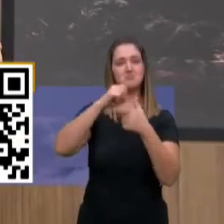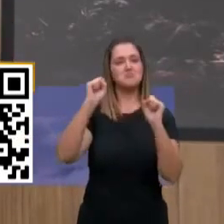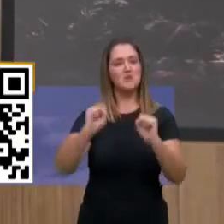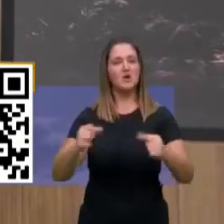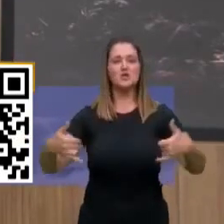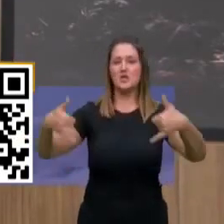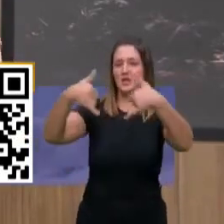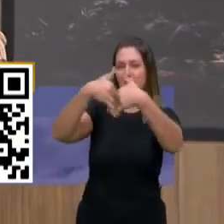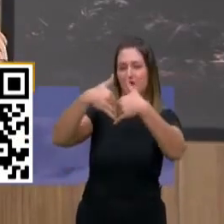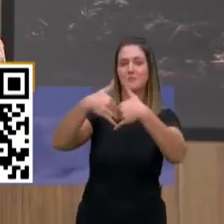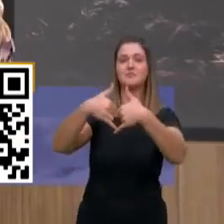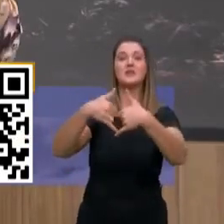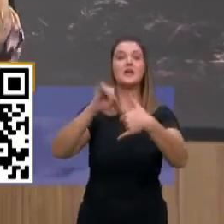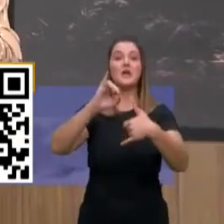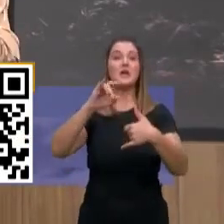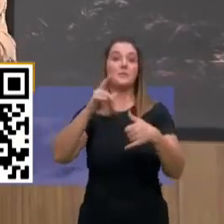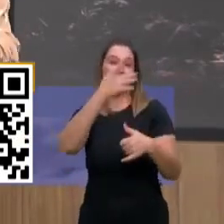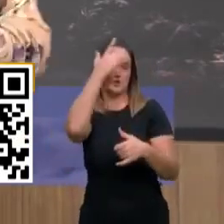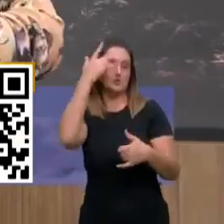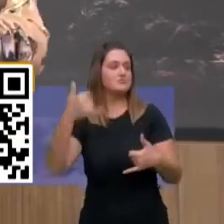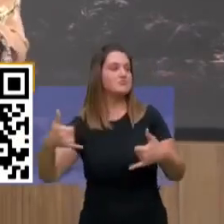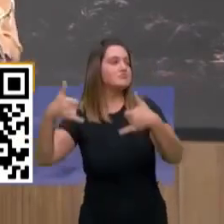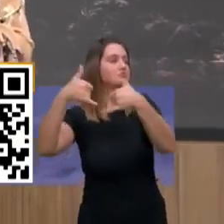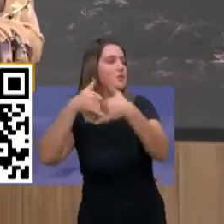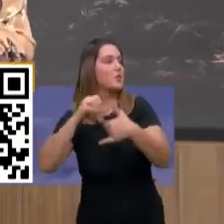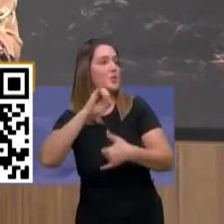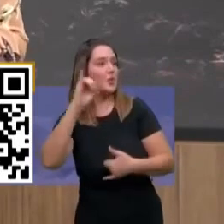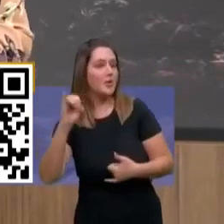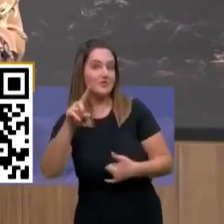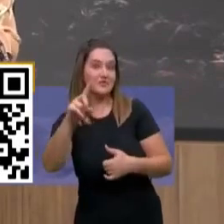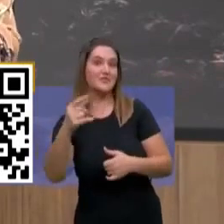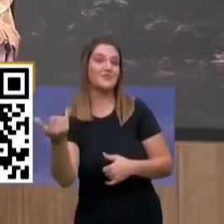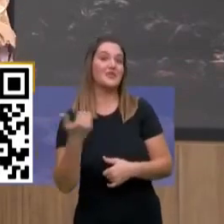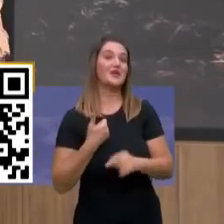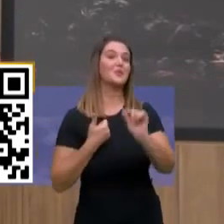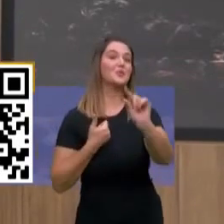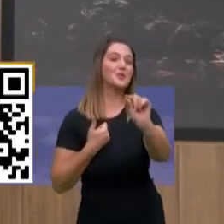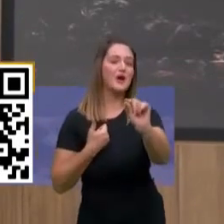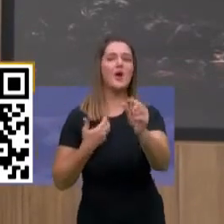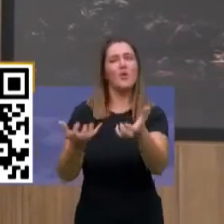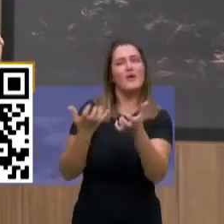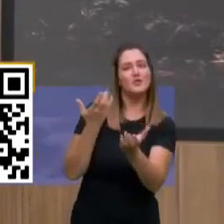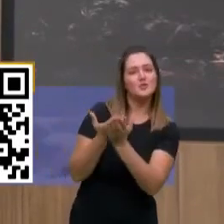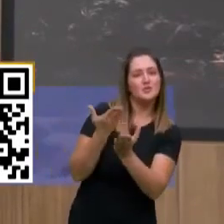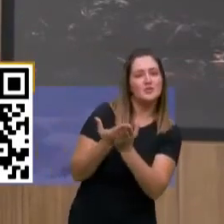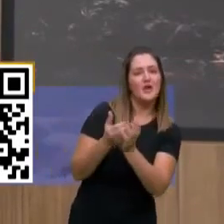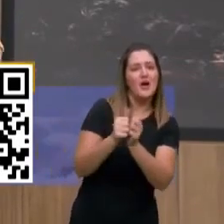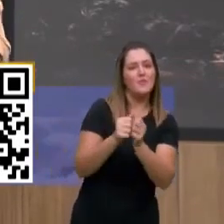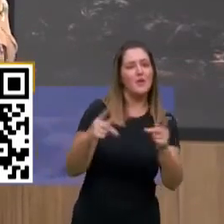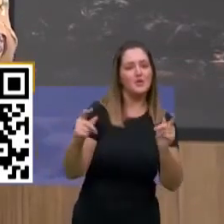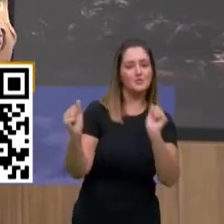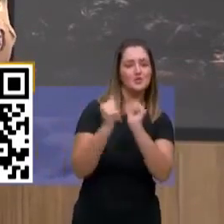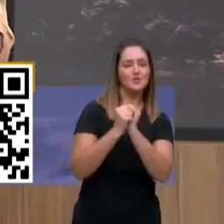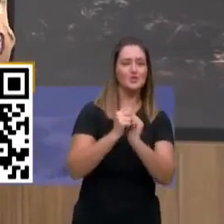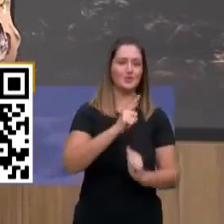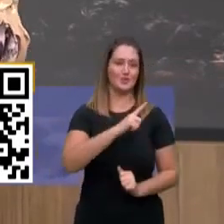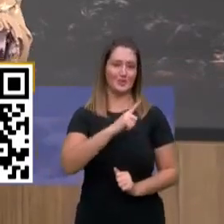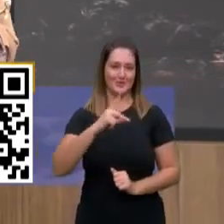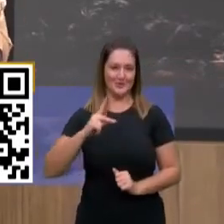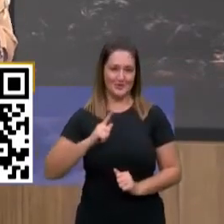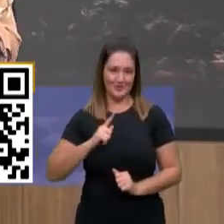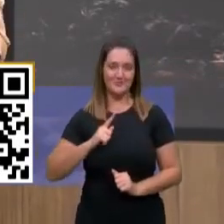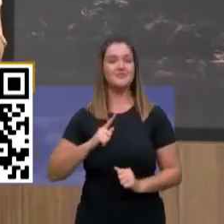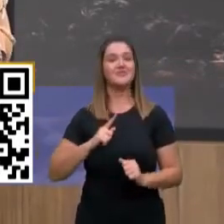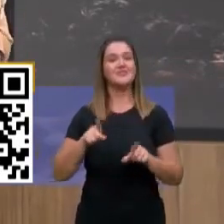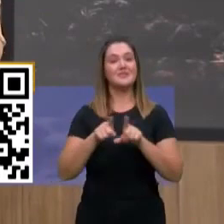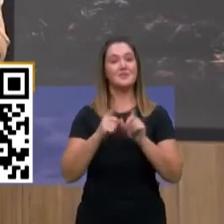horário comercial, como eu te falei, e quando te atenderem, você diz que quer estudar o Apocalipse com o pastor Luiz Gonçalves e com o guia de